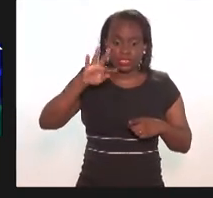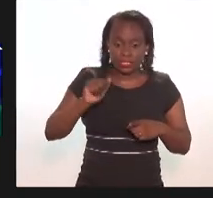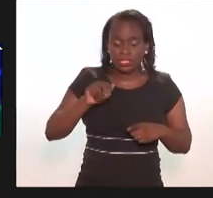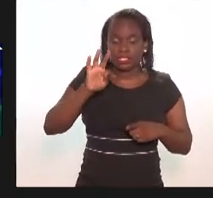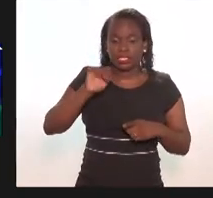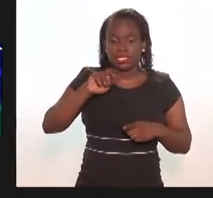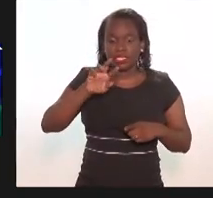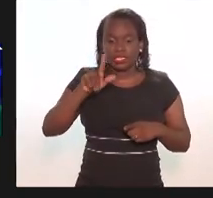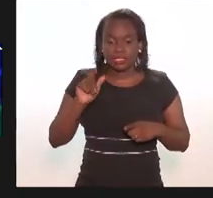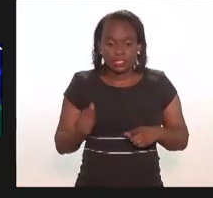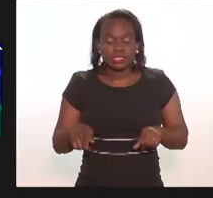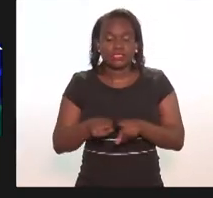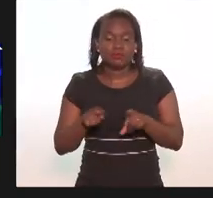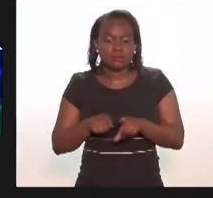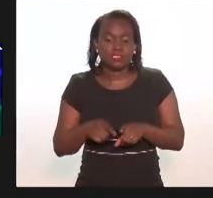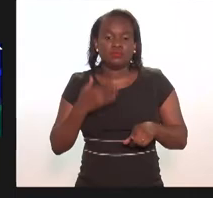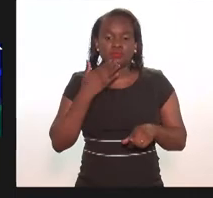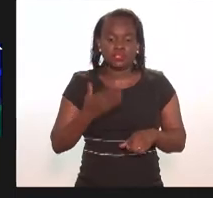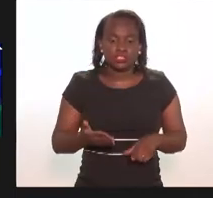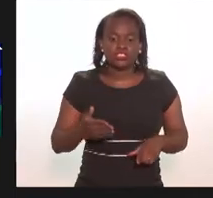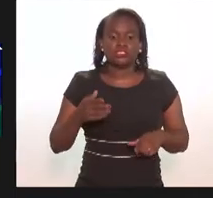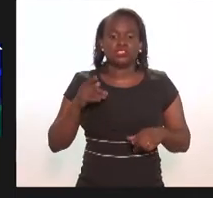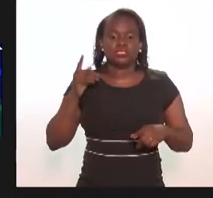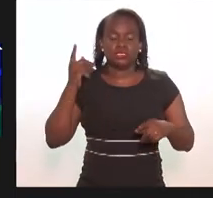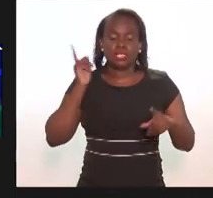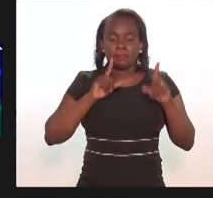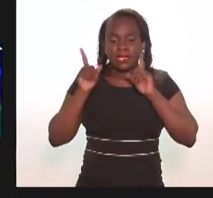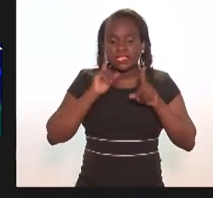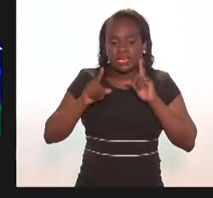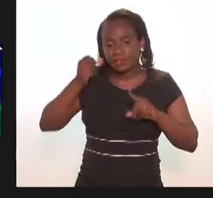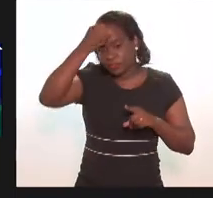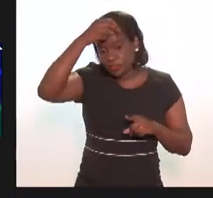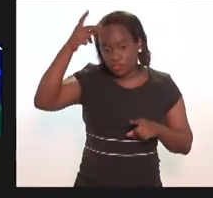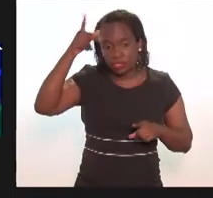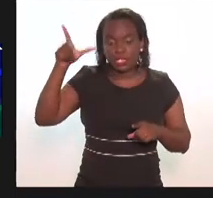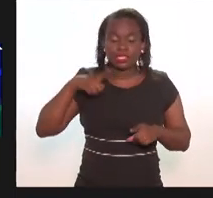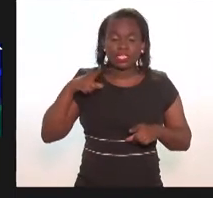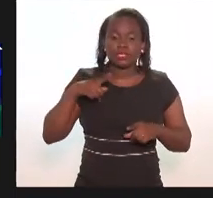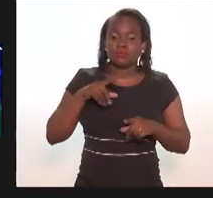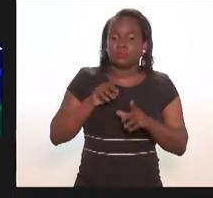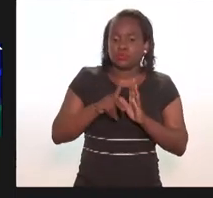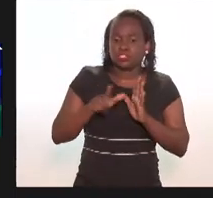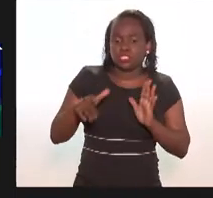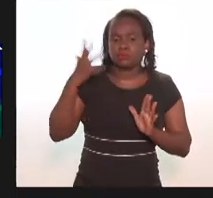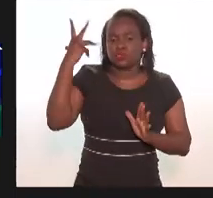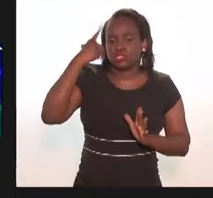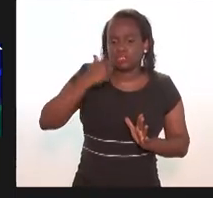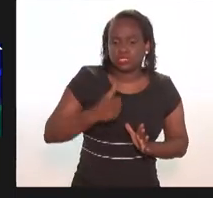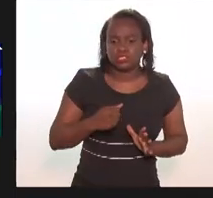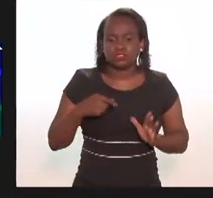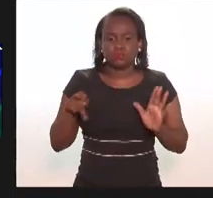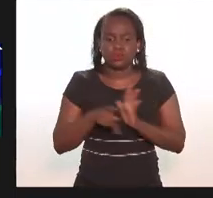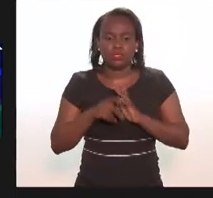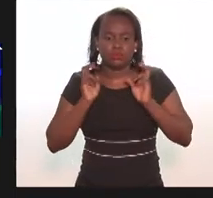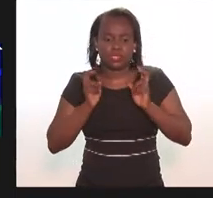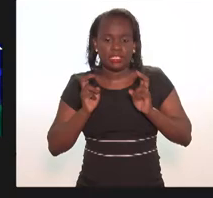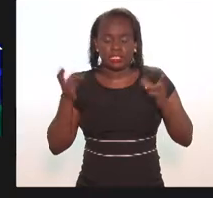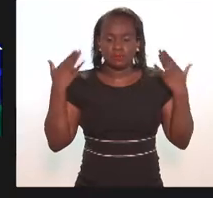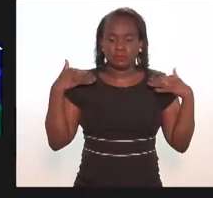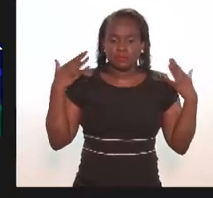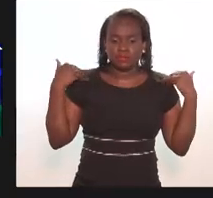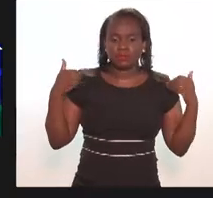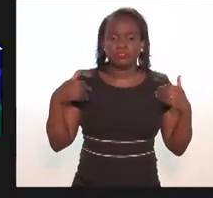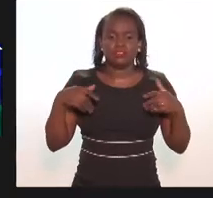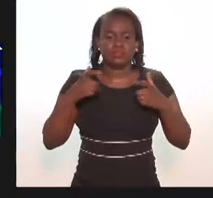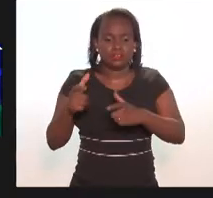os trens do Corcovado, que é para o município de Maricá. O município de Maricá tem um projeto lindo, um projeto de trem turístico em